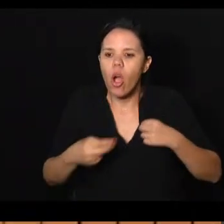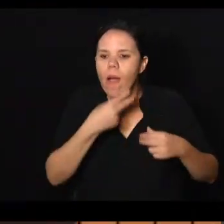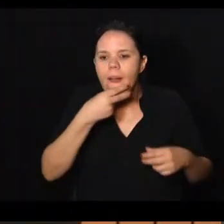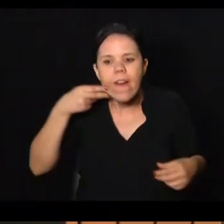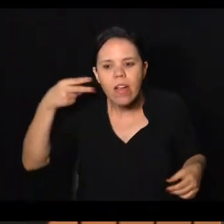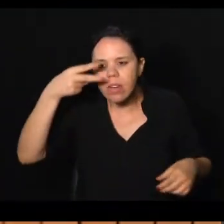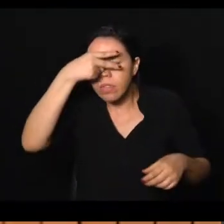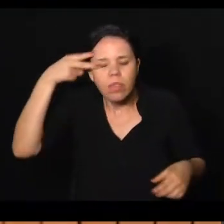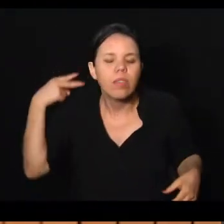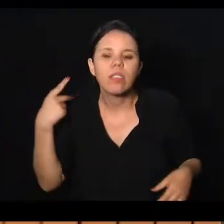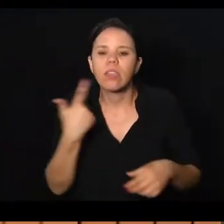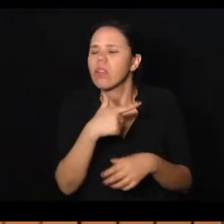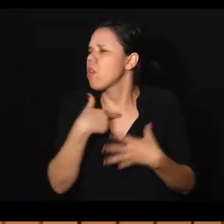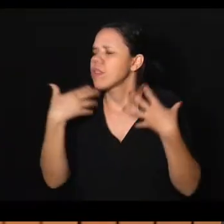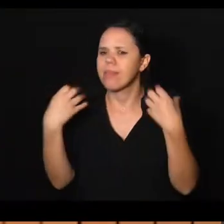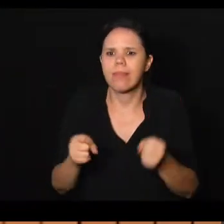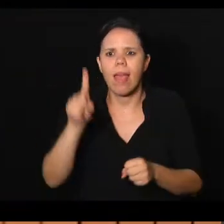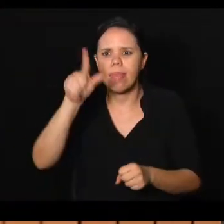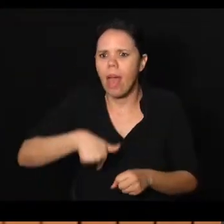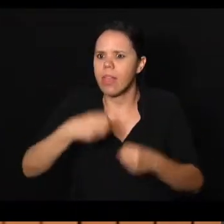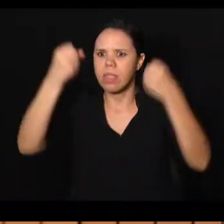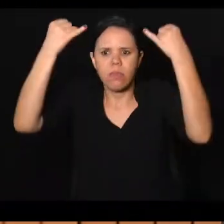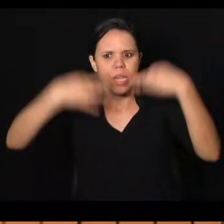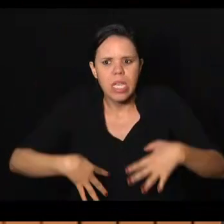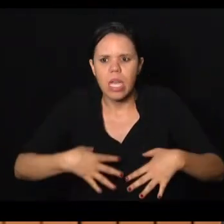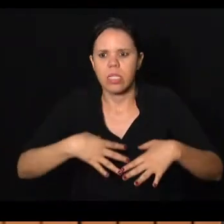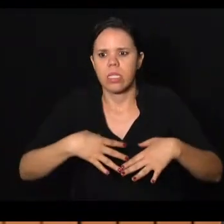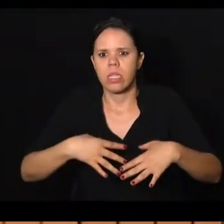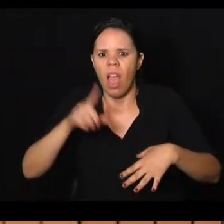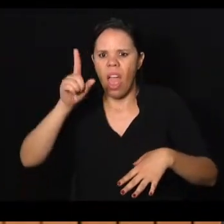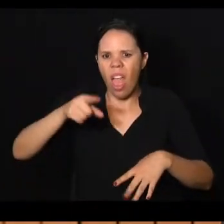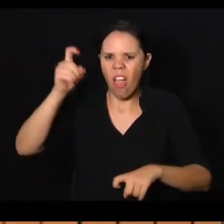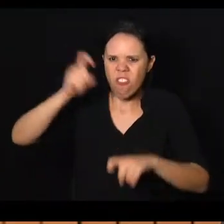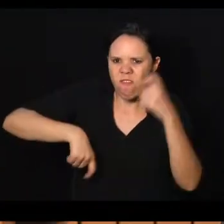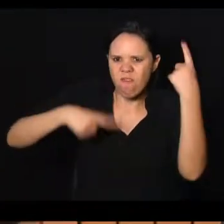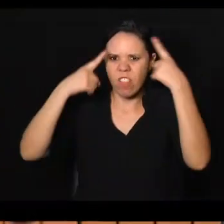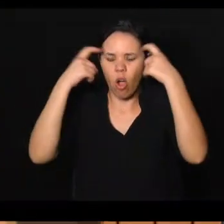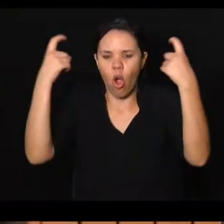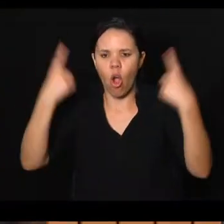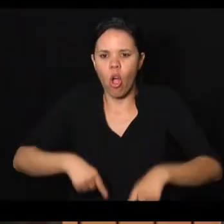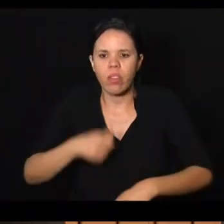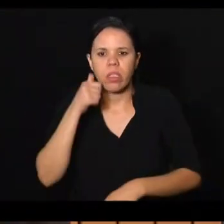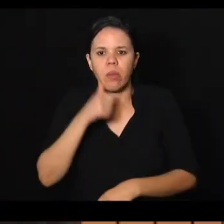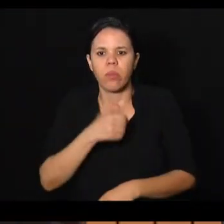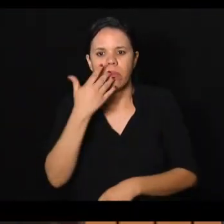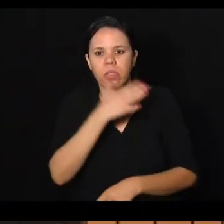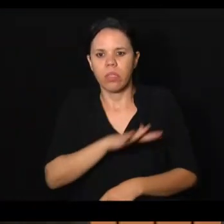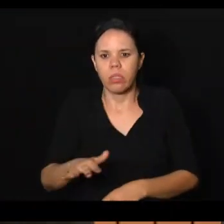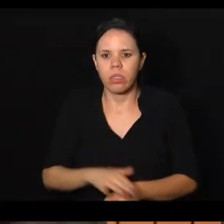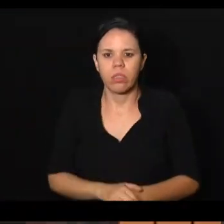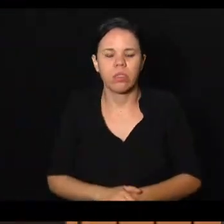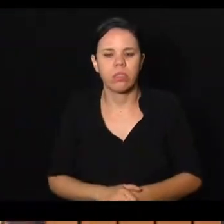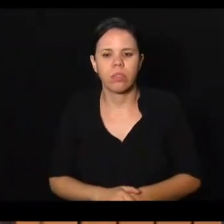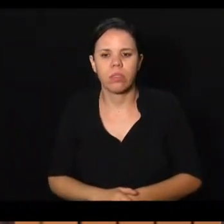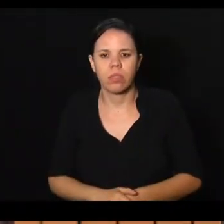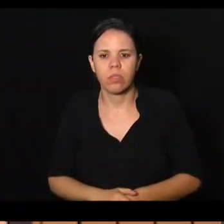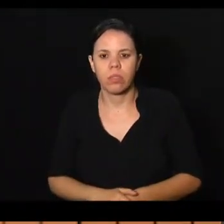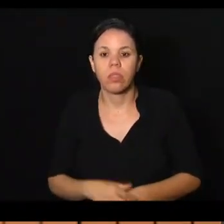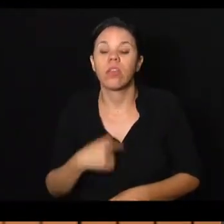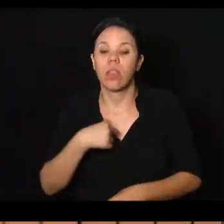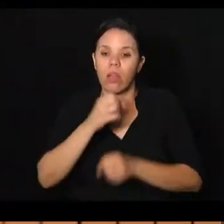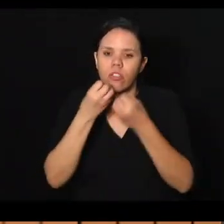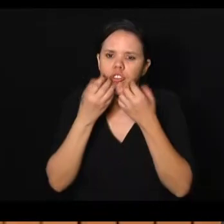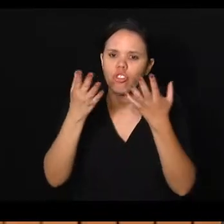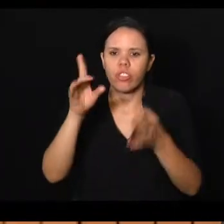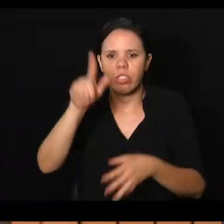não aceito tal justificativa. O abuso contra a mulher e contra a criança não se justifica. Então eu disse: